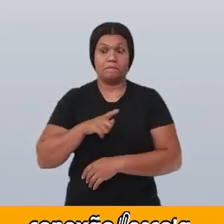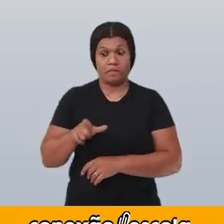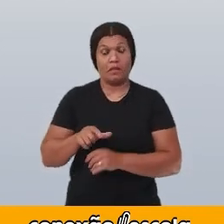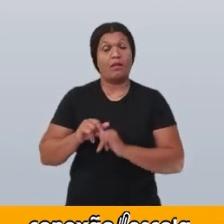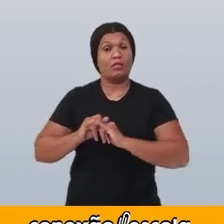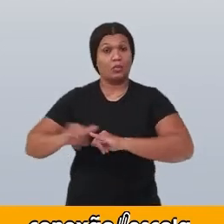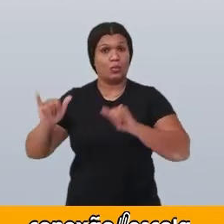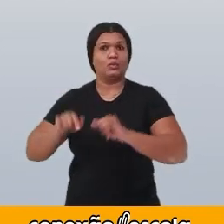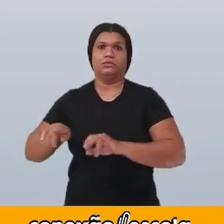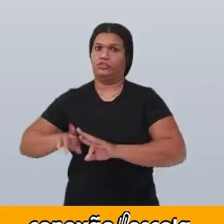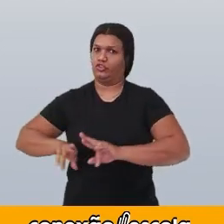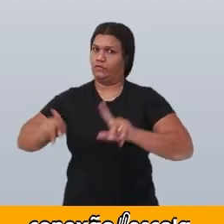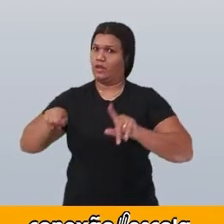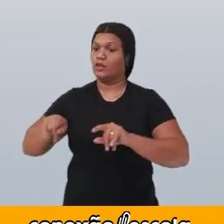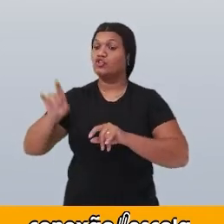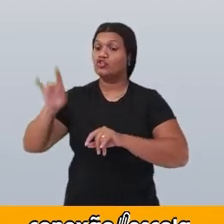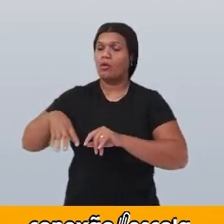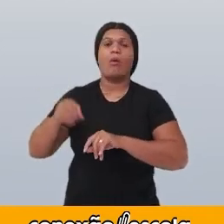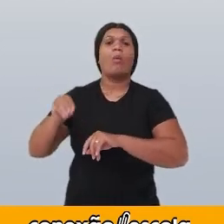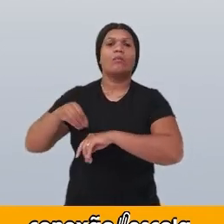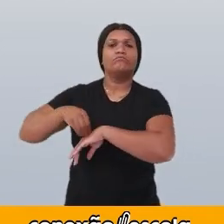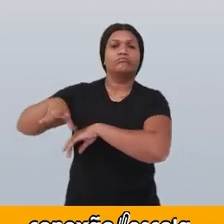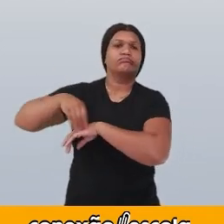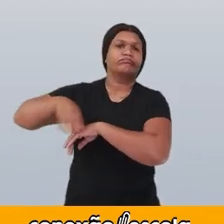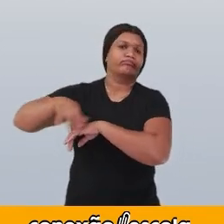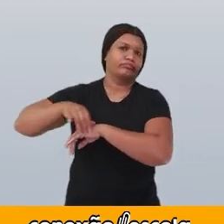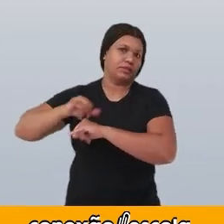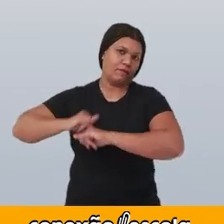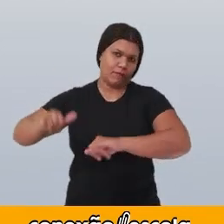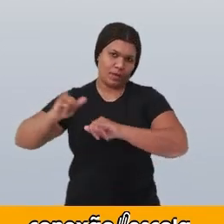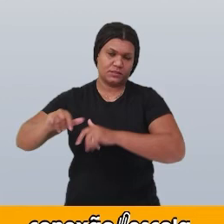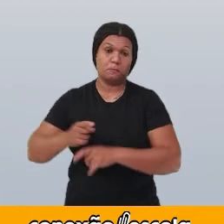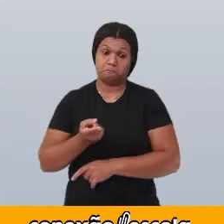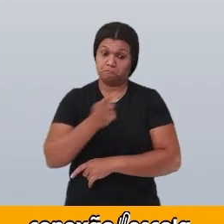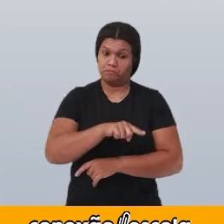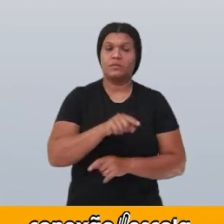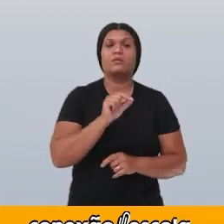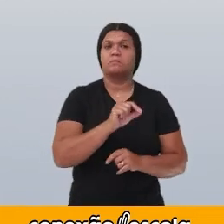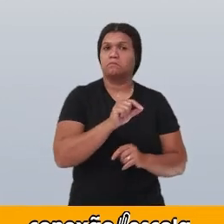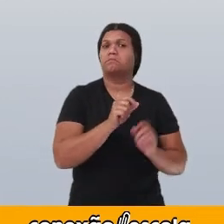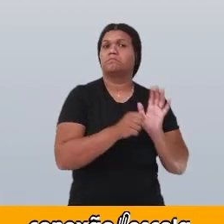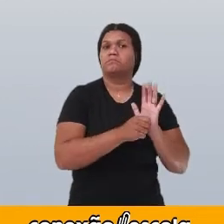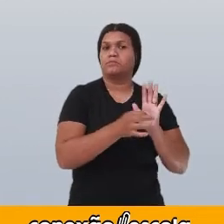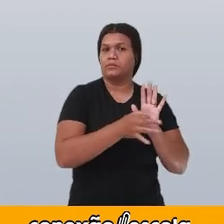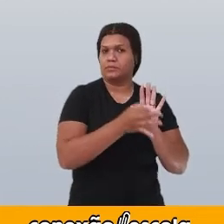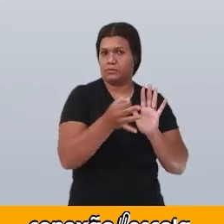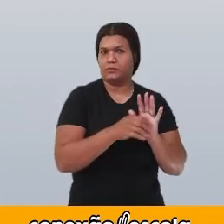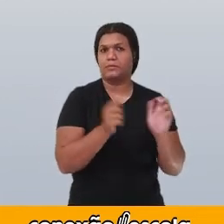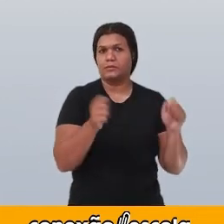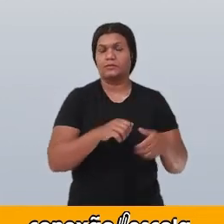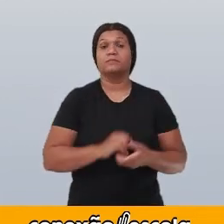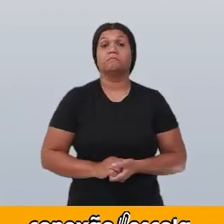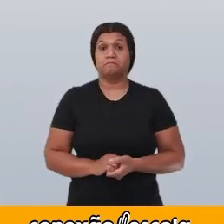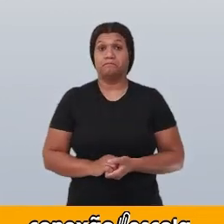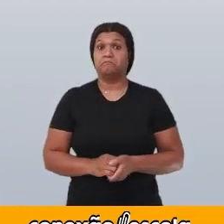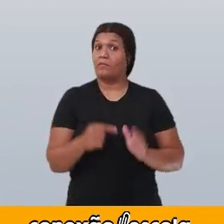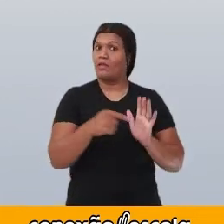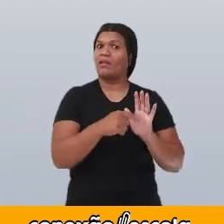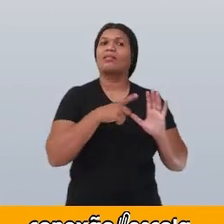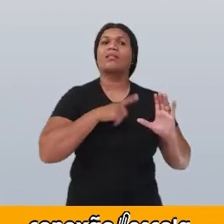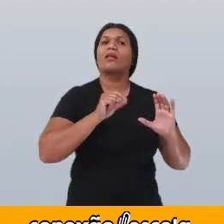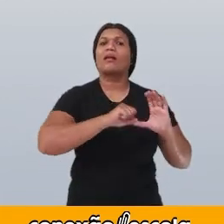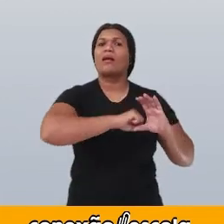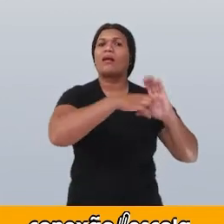função de transmitir os fatos. Portanto, a reportagem, tem um caráter